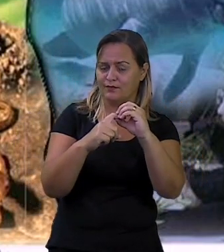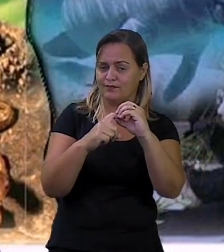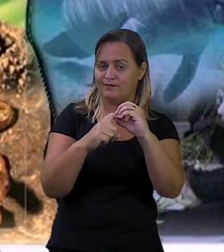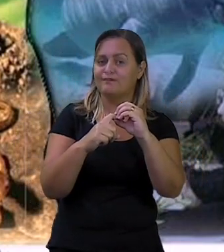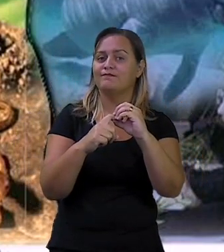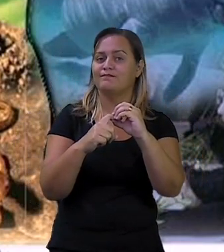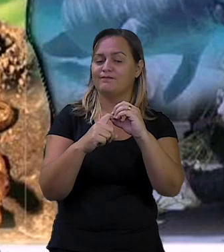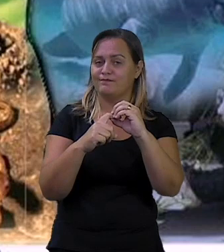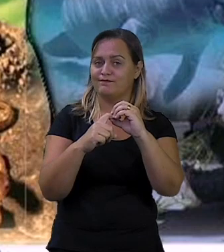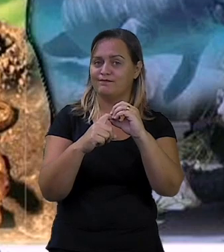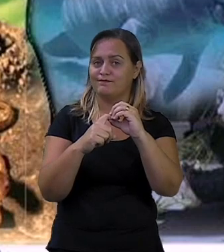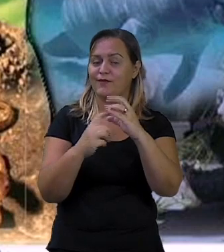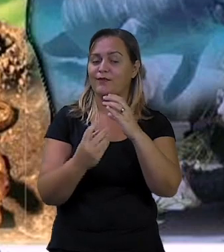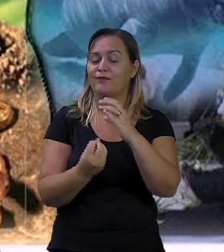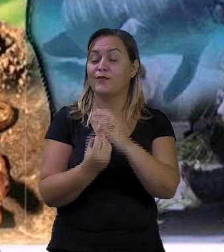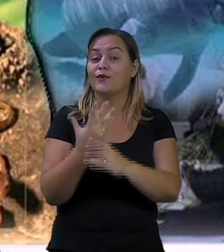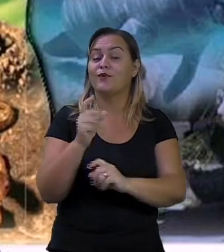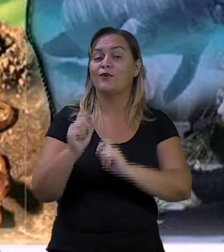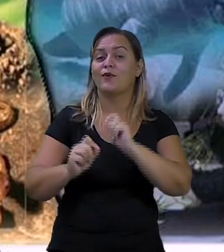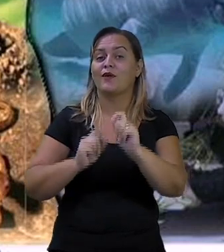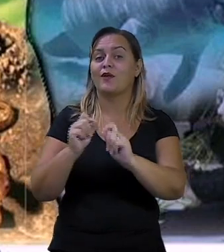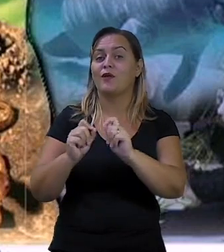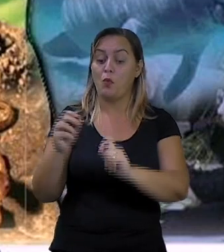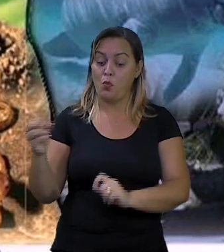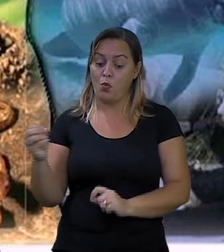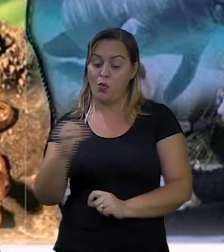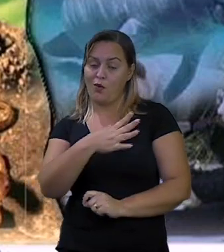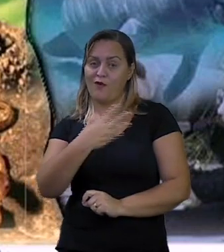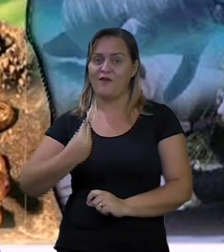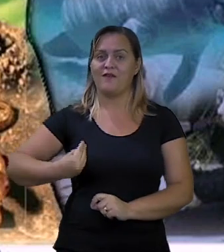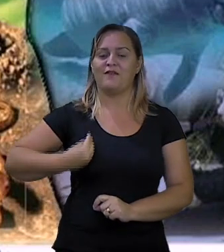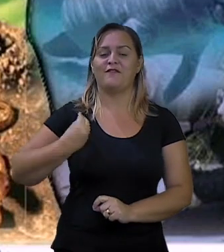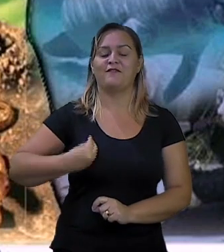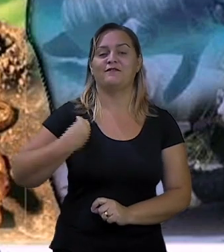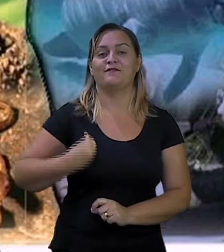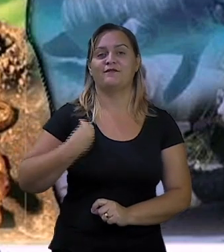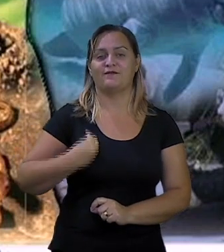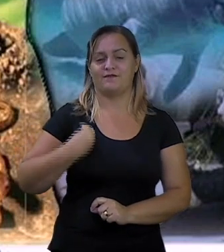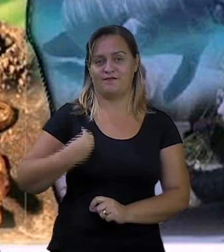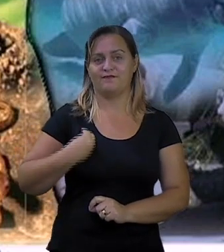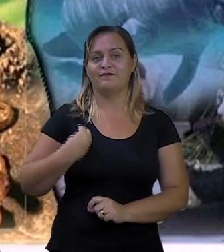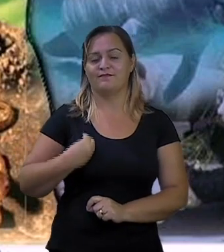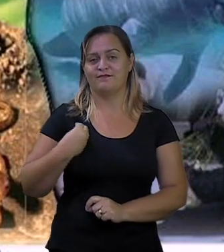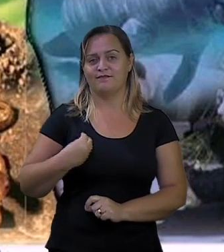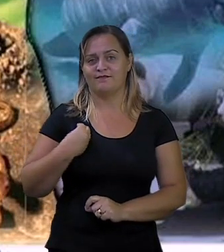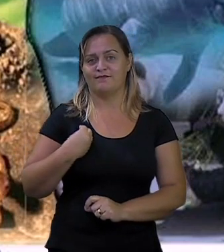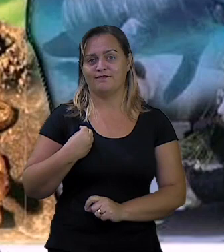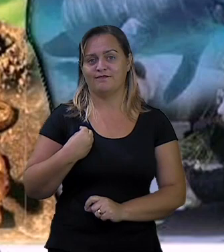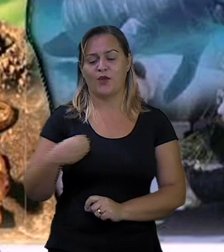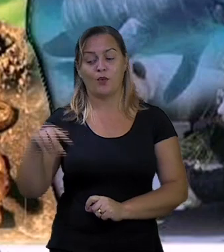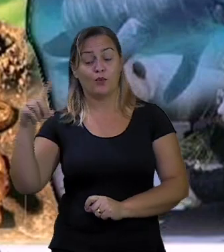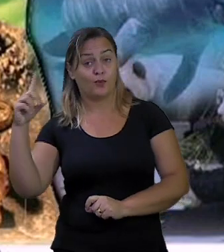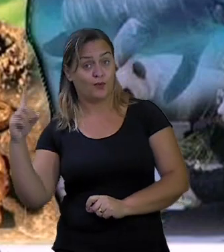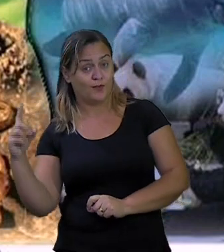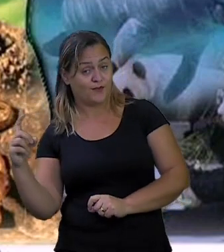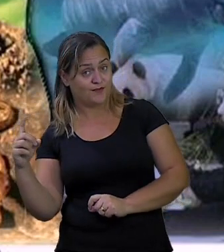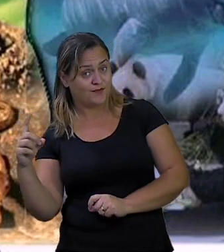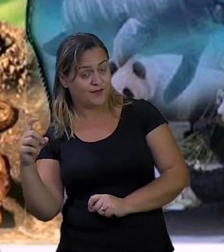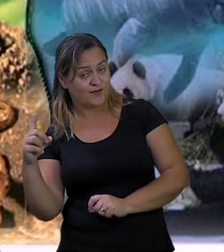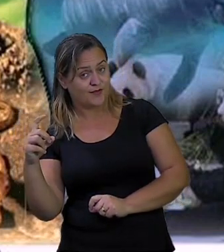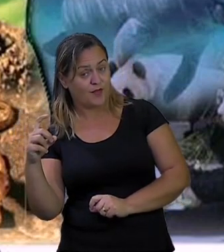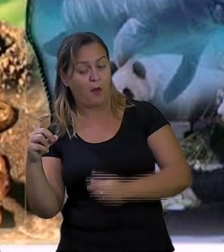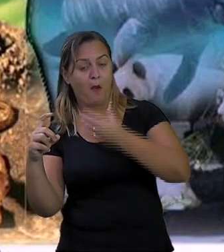planetas gerariam um novo individu E aí gameta masculino espermatozóide